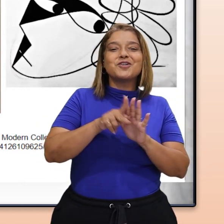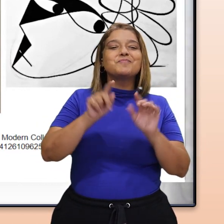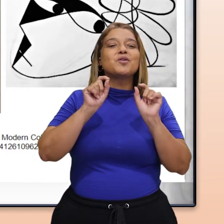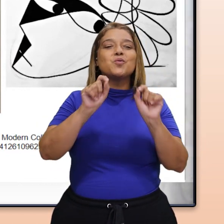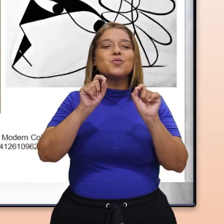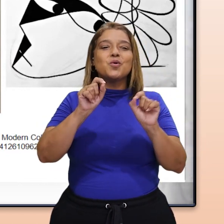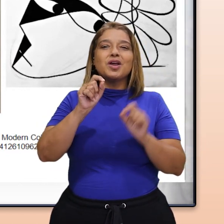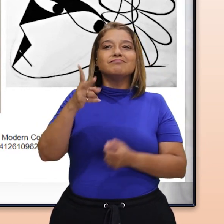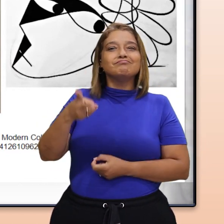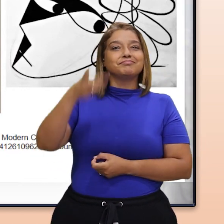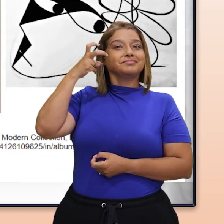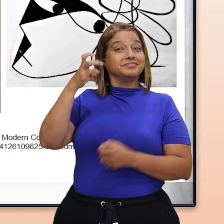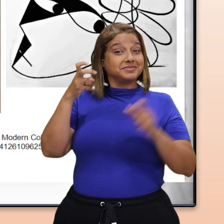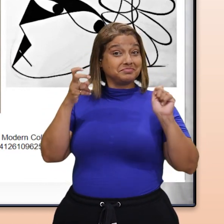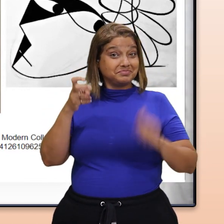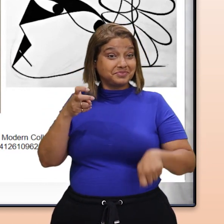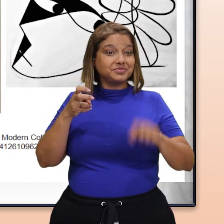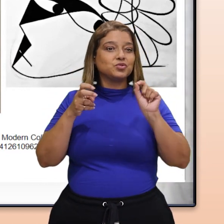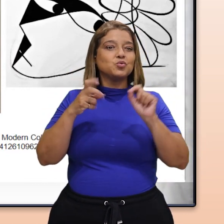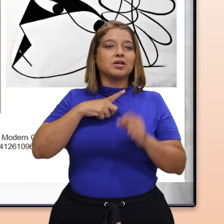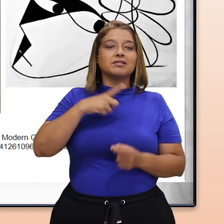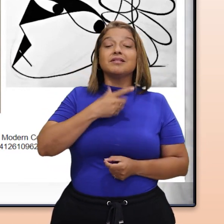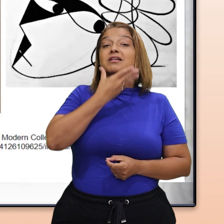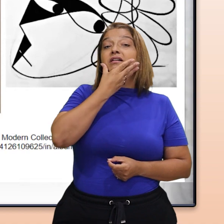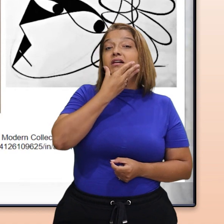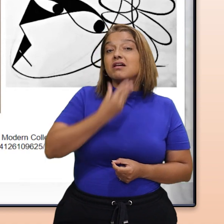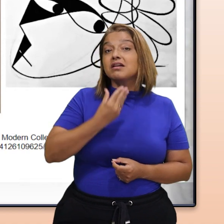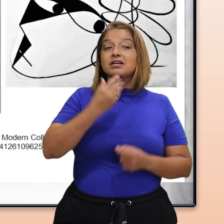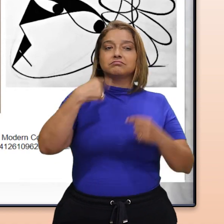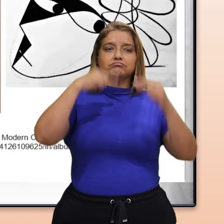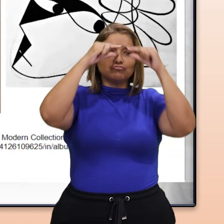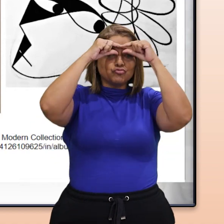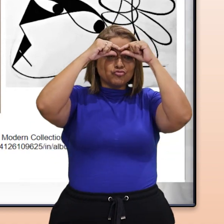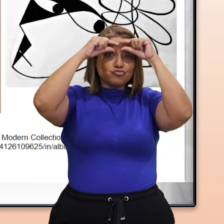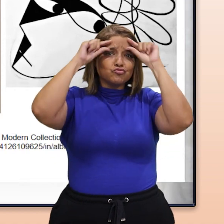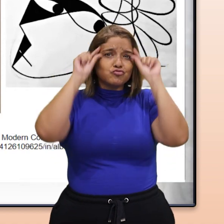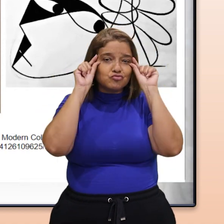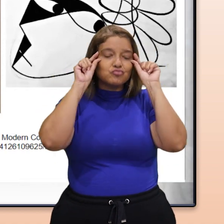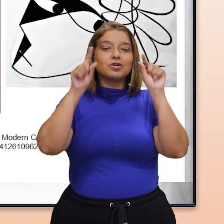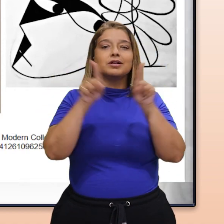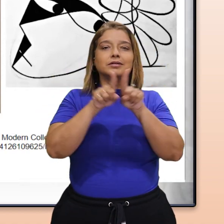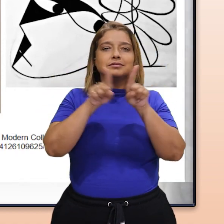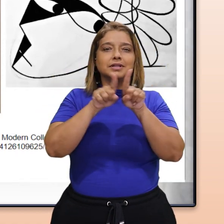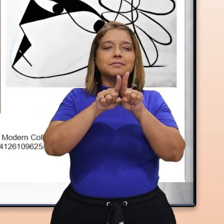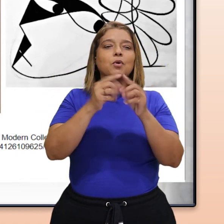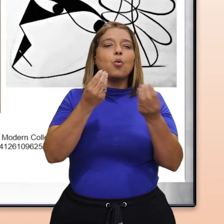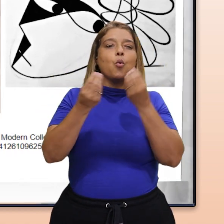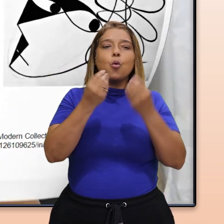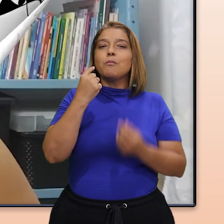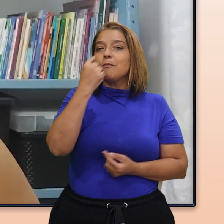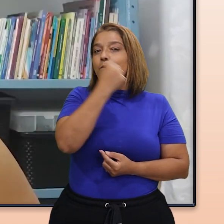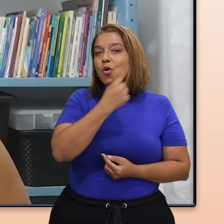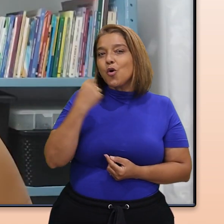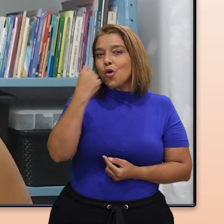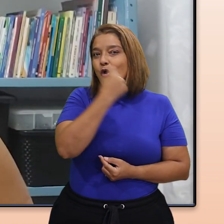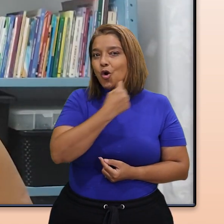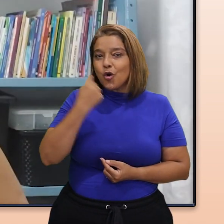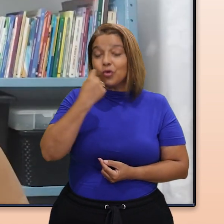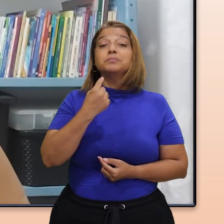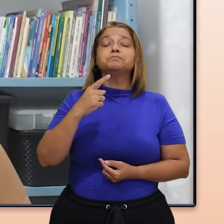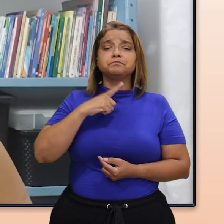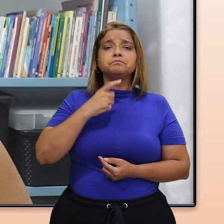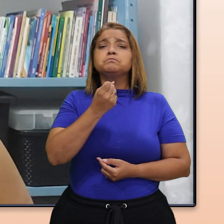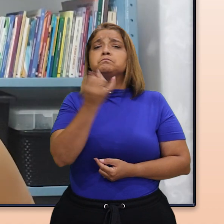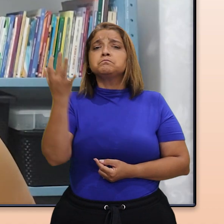não deixam de aparecer, como o seu queixo, a sua sobrancelha, o formato da sua boca.